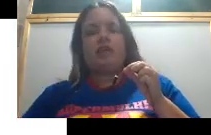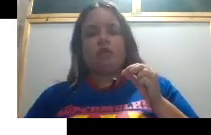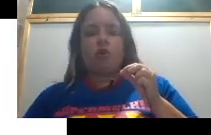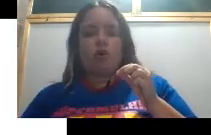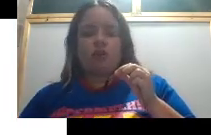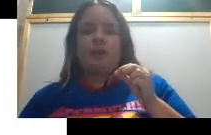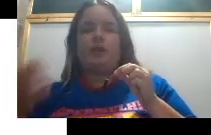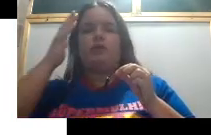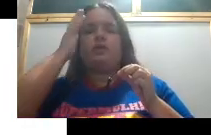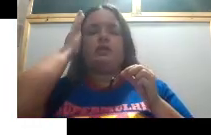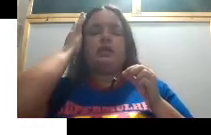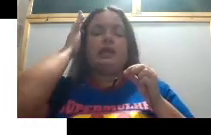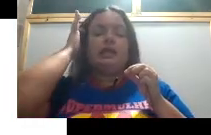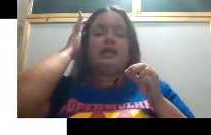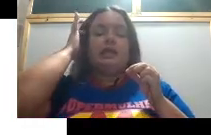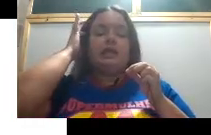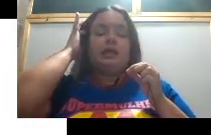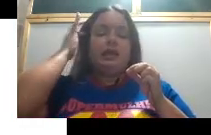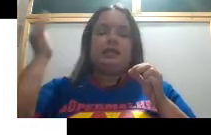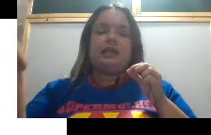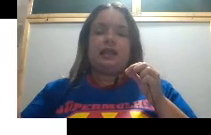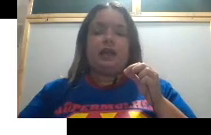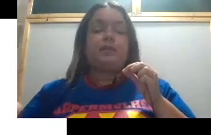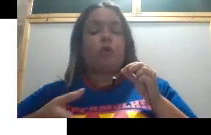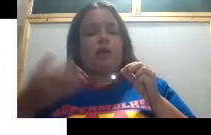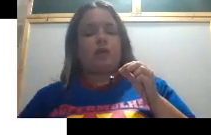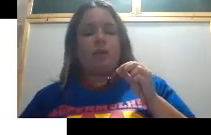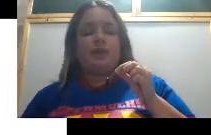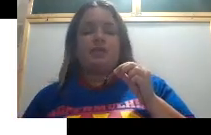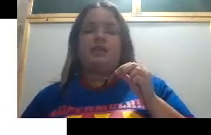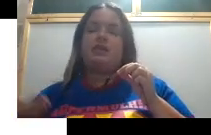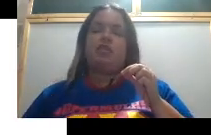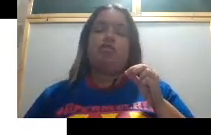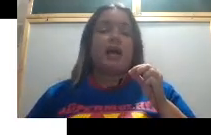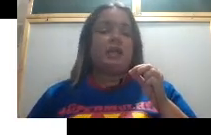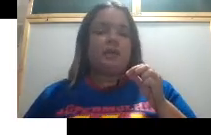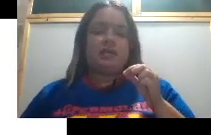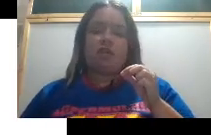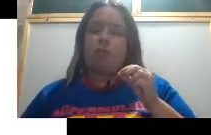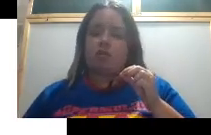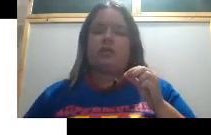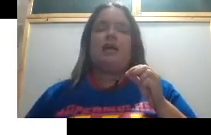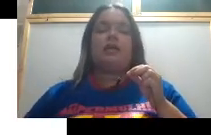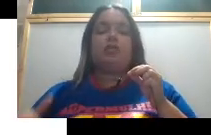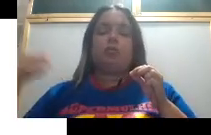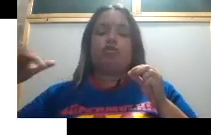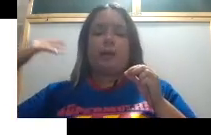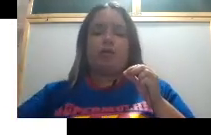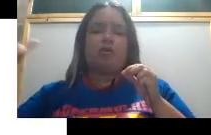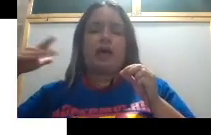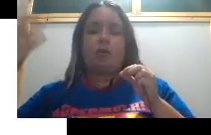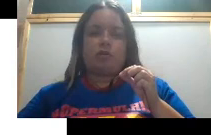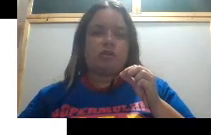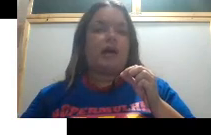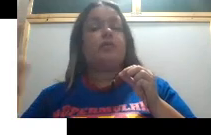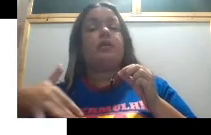Dilma e Fernando Collor de Mello a letra d o atual presidente Jair Messias bolsonaro né que